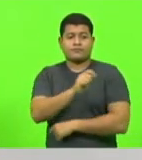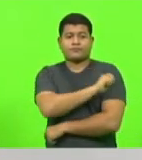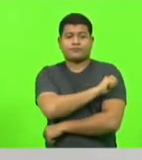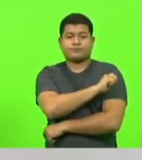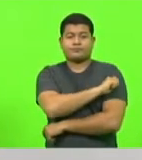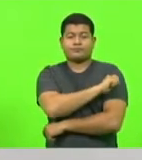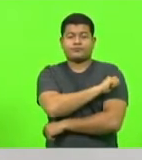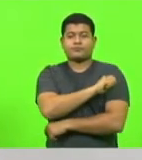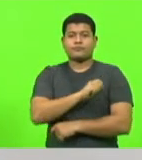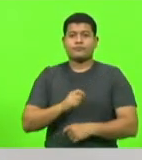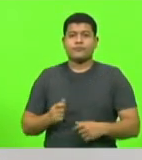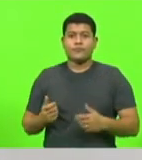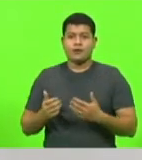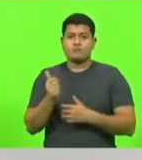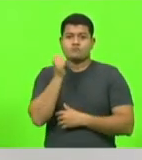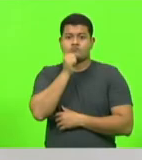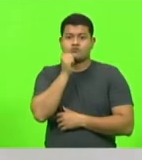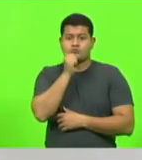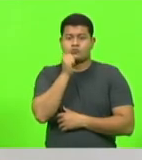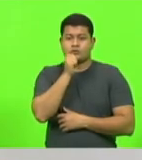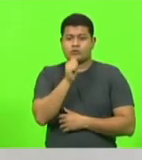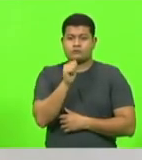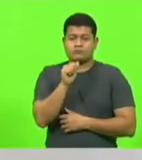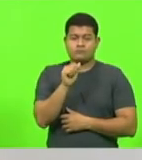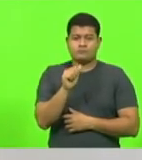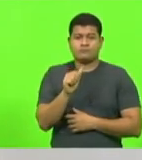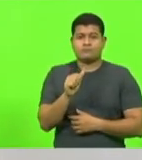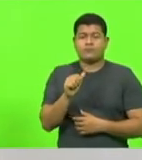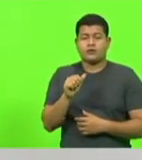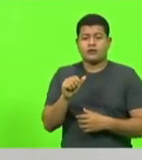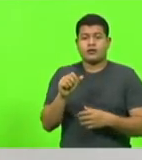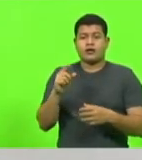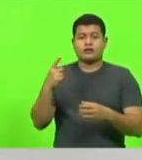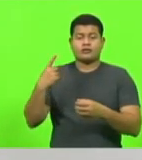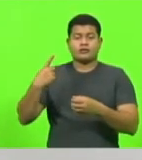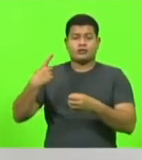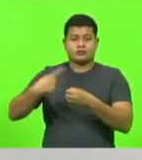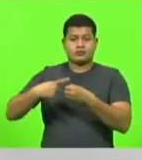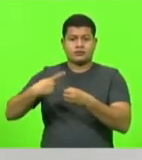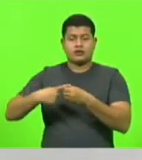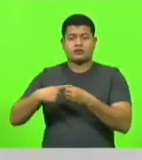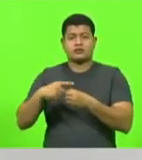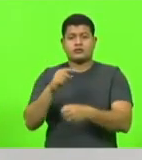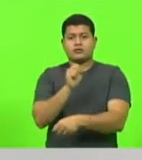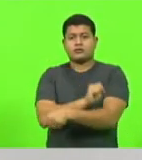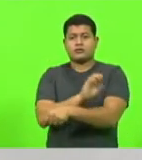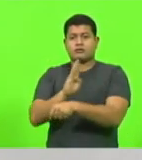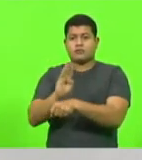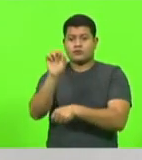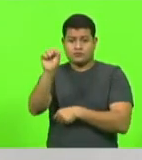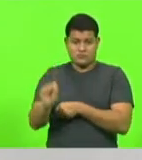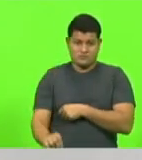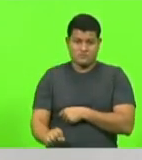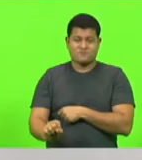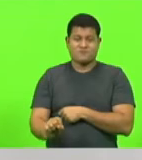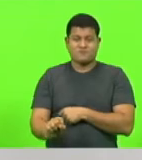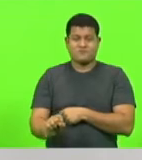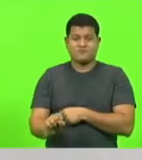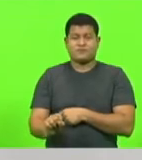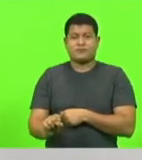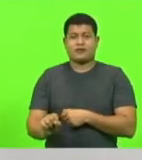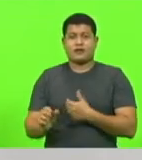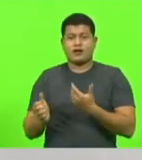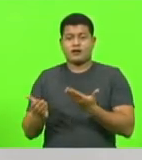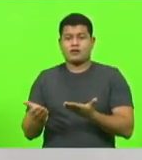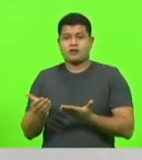nossa aluna lá de São Bento do Sul, da minha cidade, a aluna Tamires